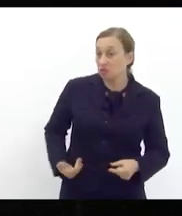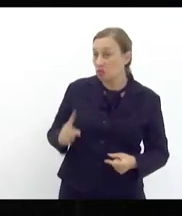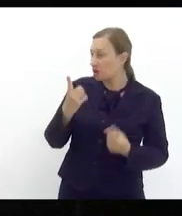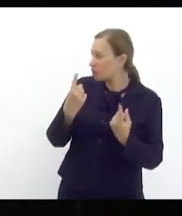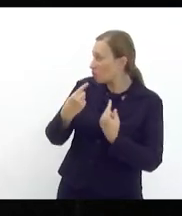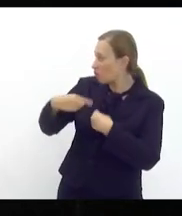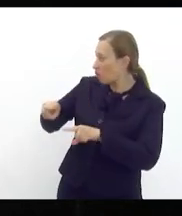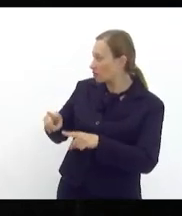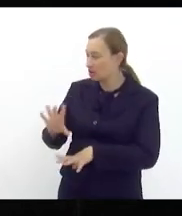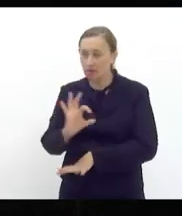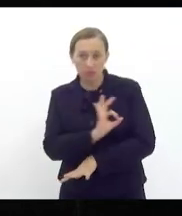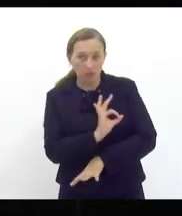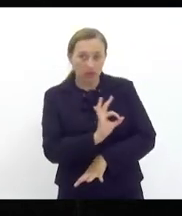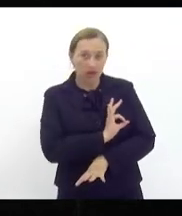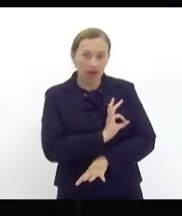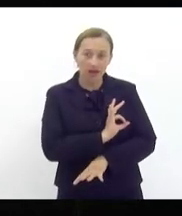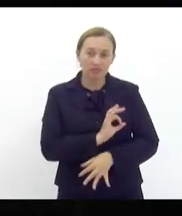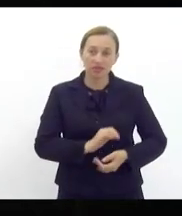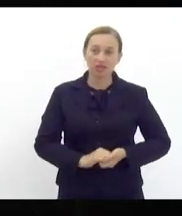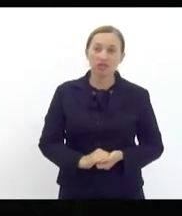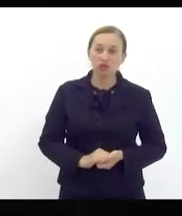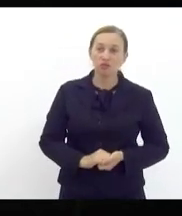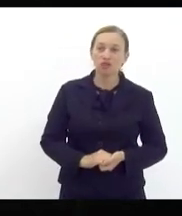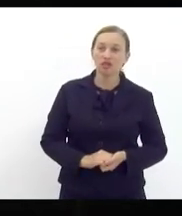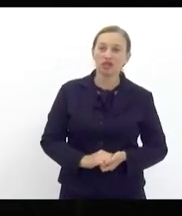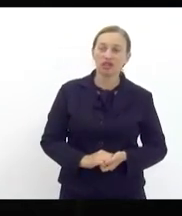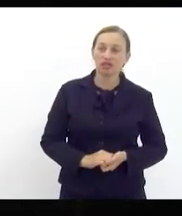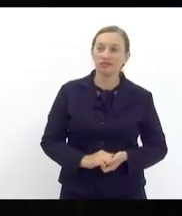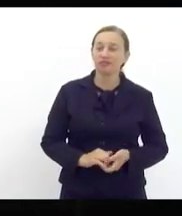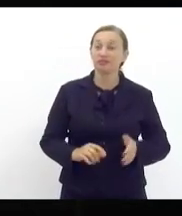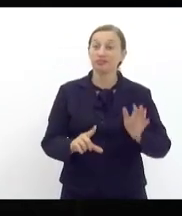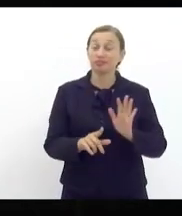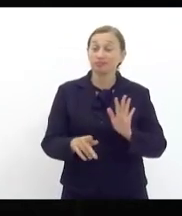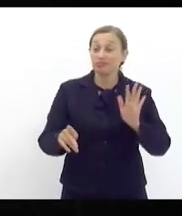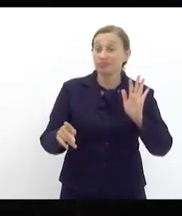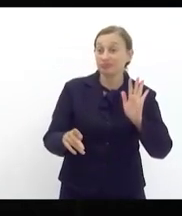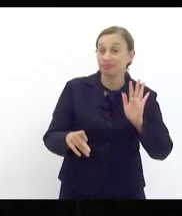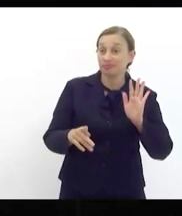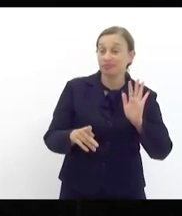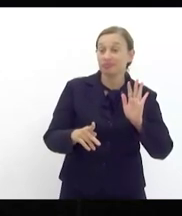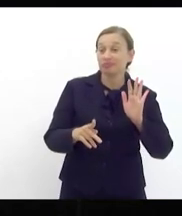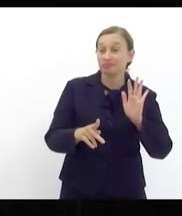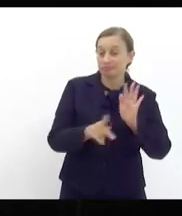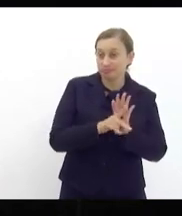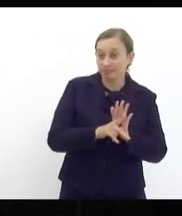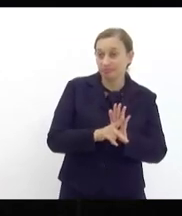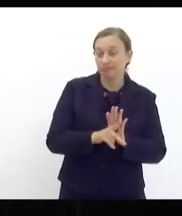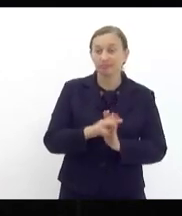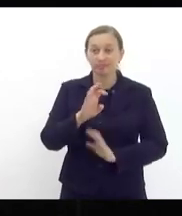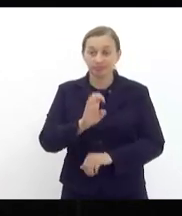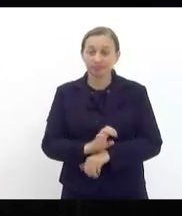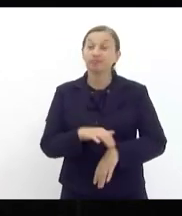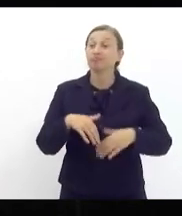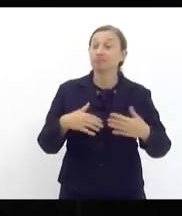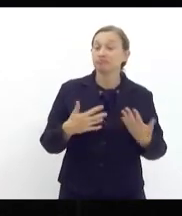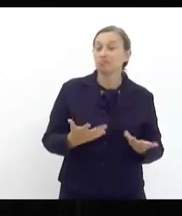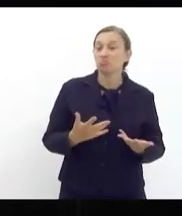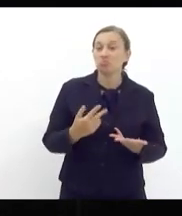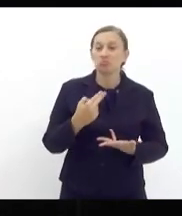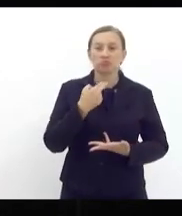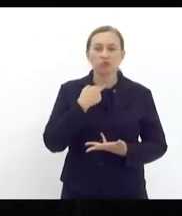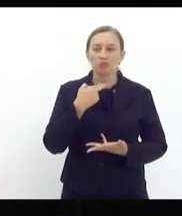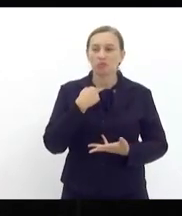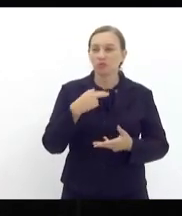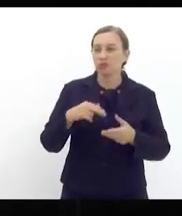polícia eu não sou nunca fui nem nunca serei faz parte do aparelho de estado necessário e não pode haver